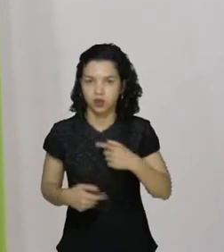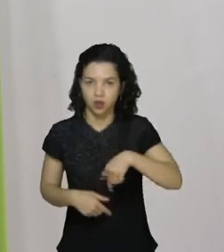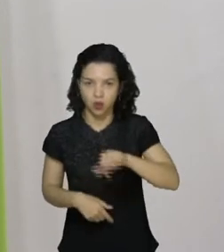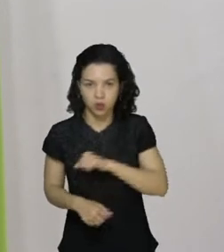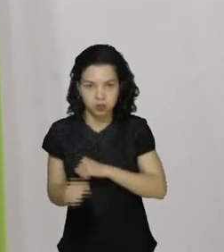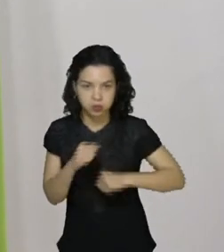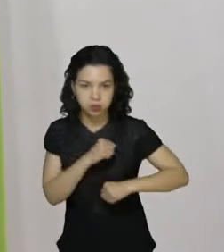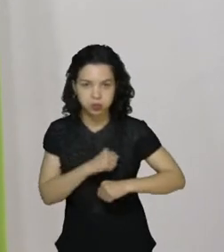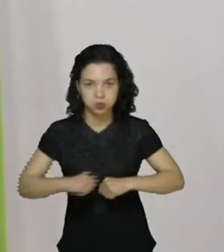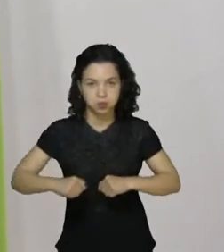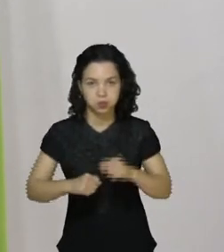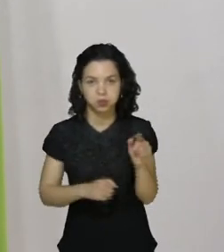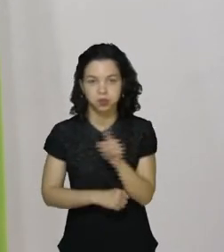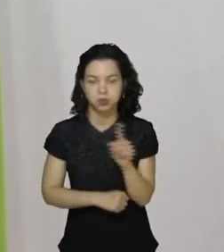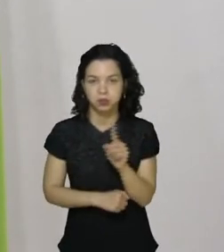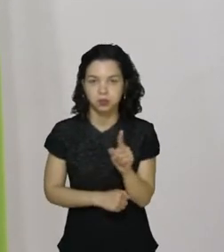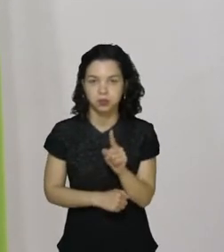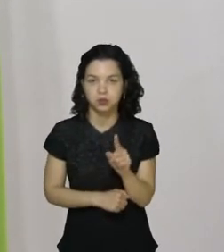né,